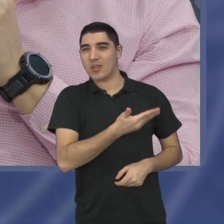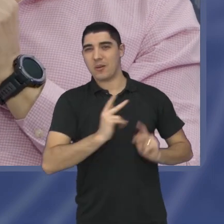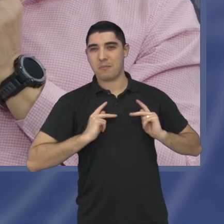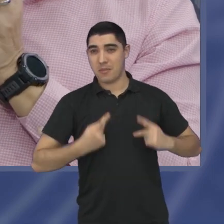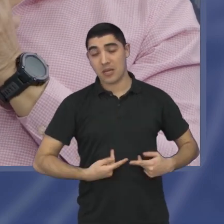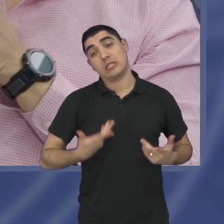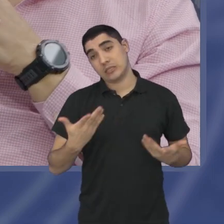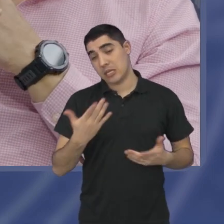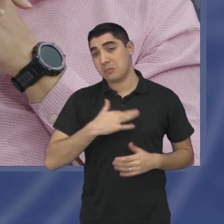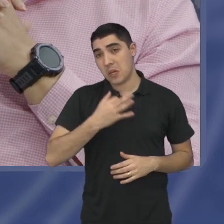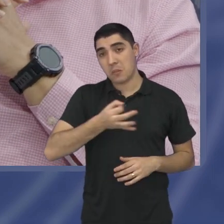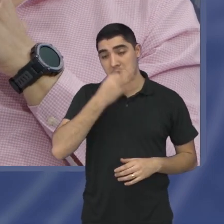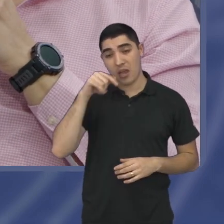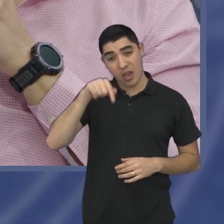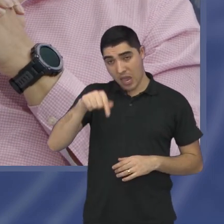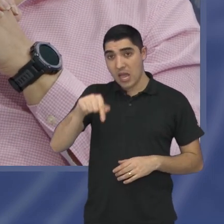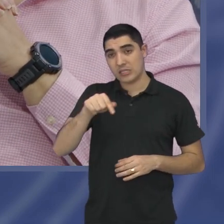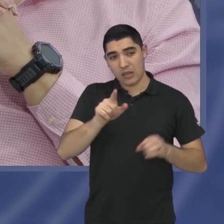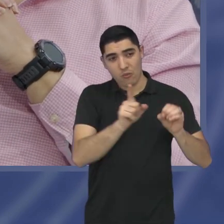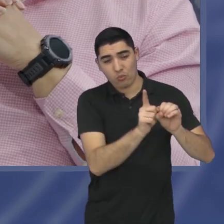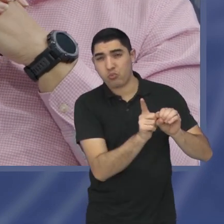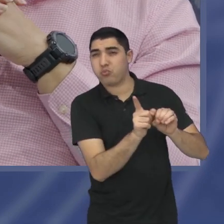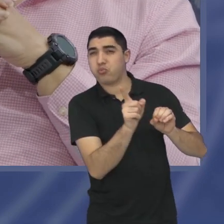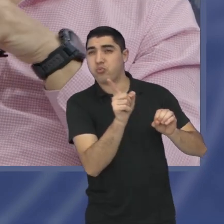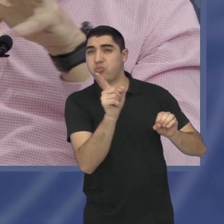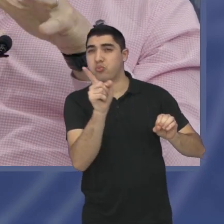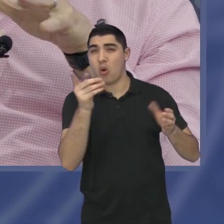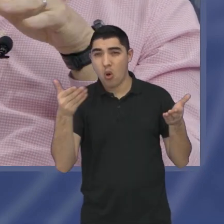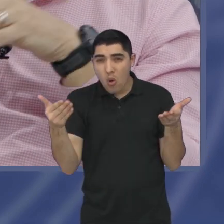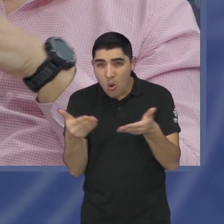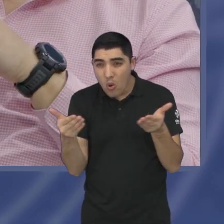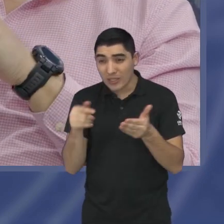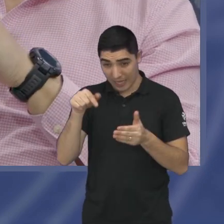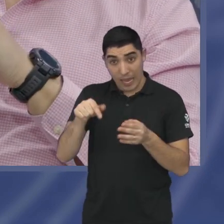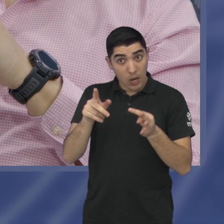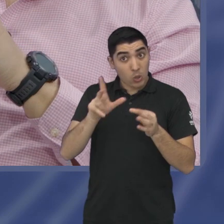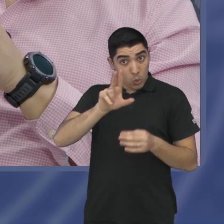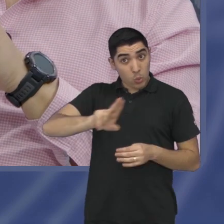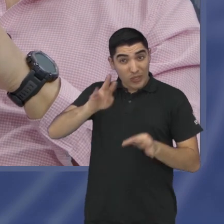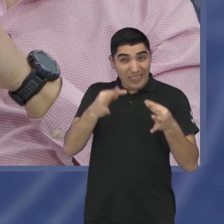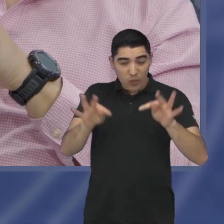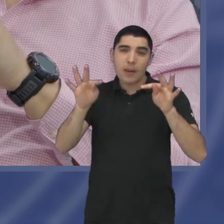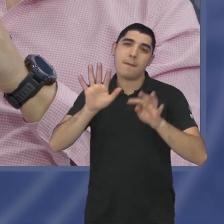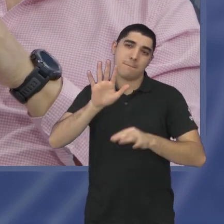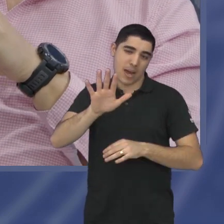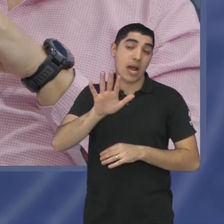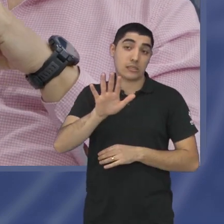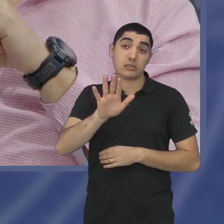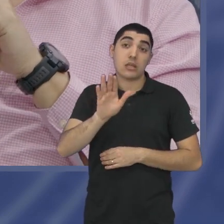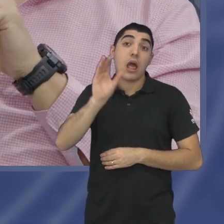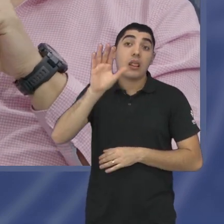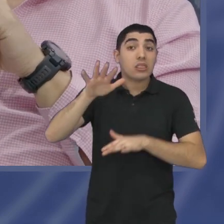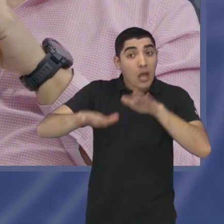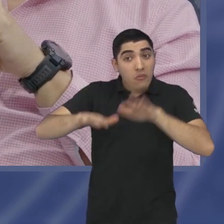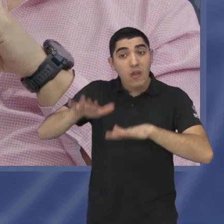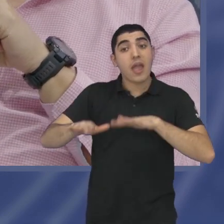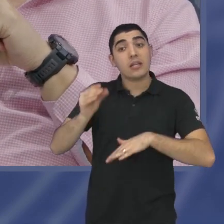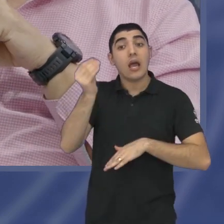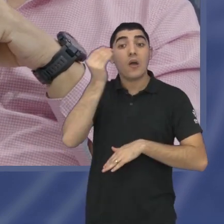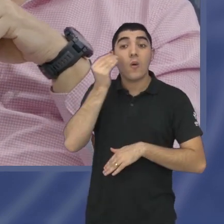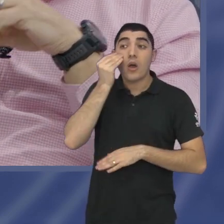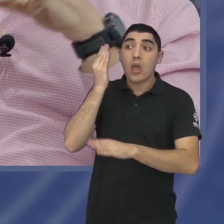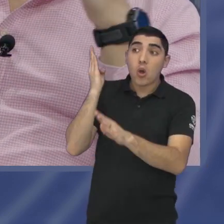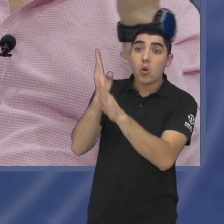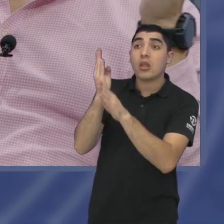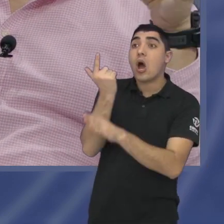eu penso que viagens é complicado hoje, com essa tecnologia, mas penso que a gente poderia identificar um sinal